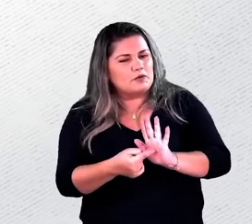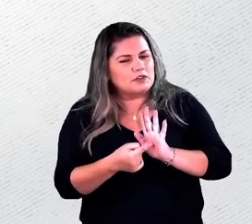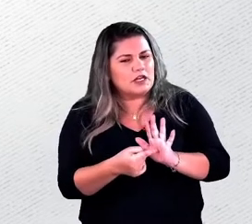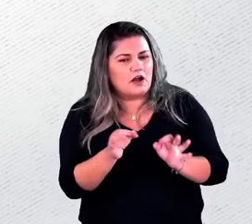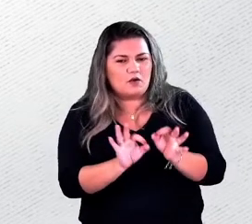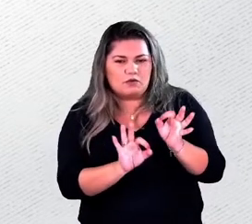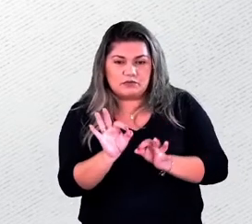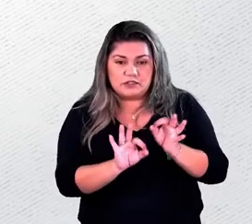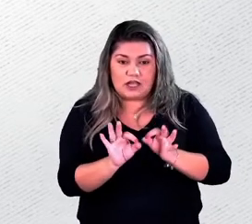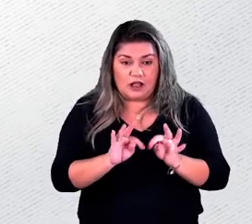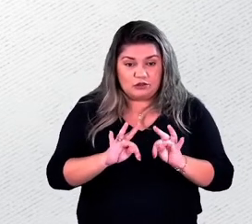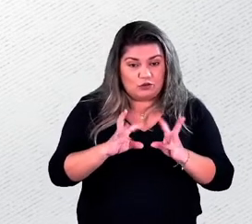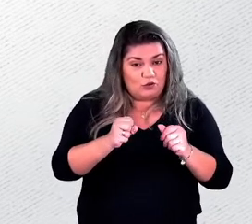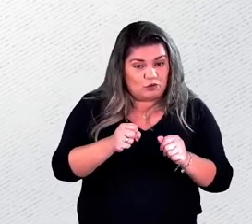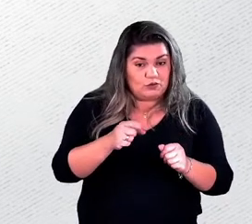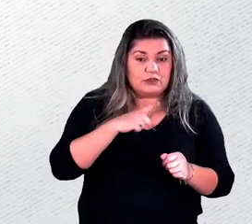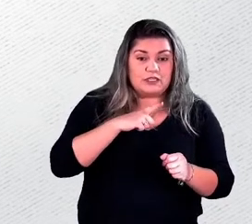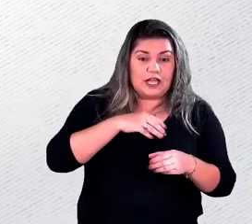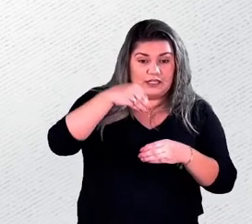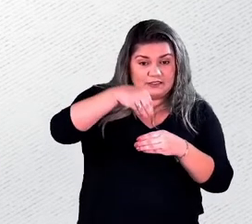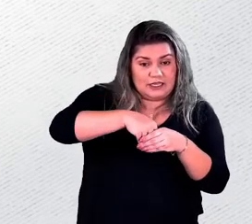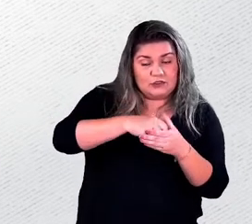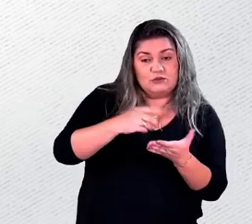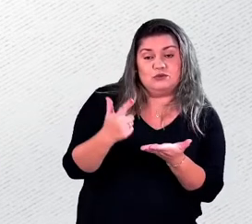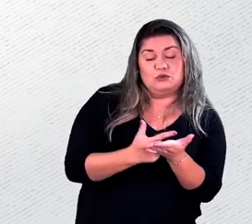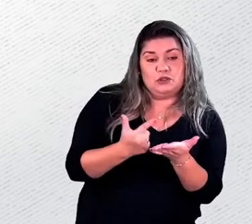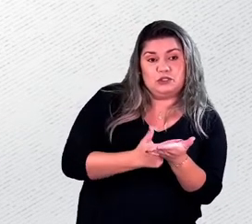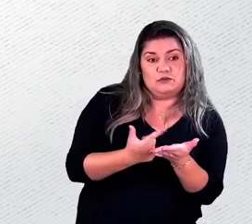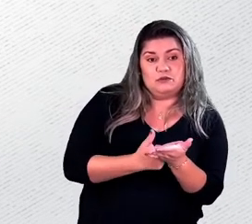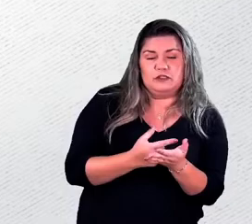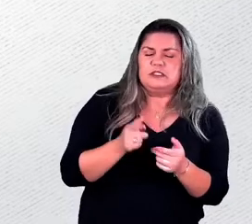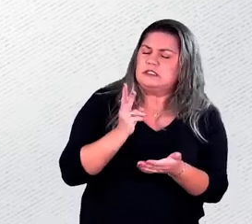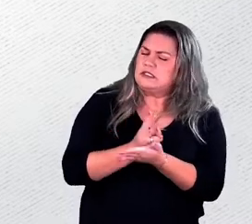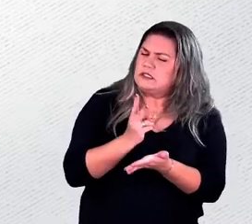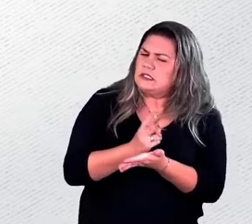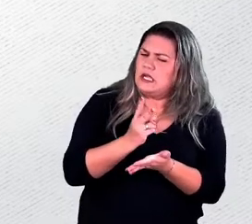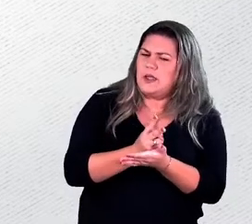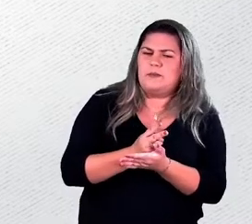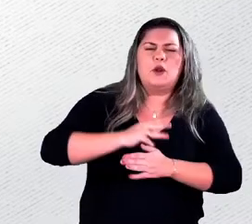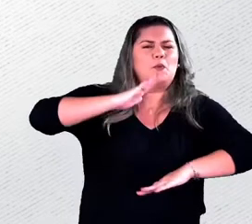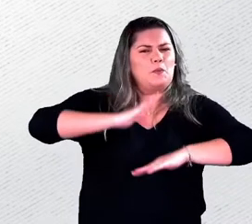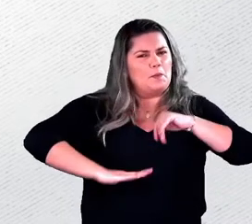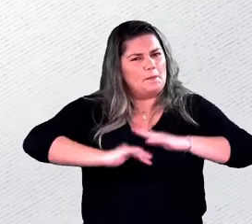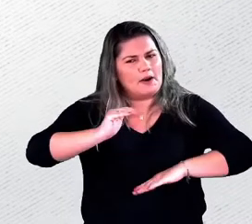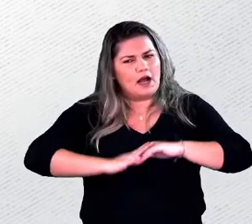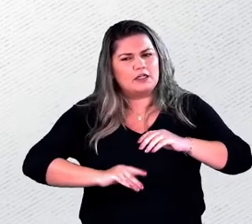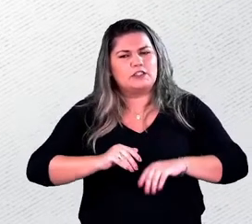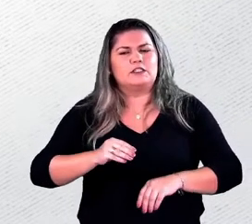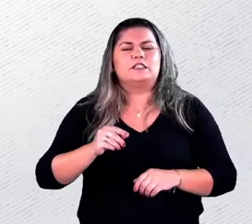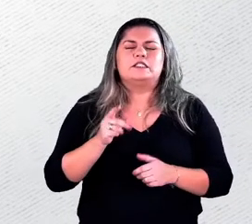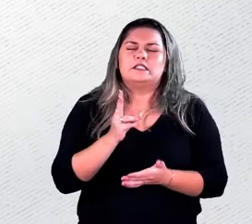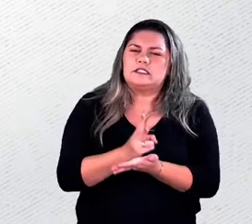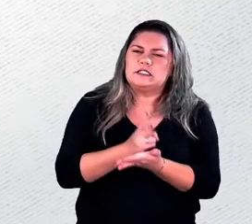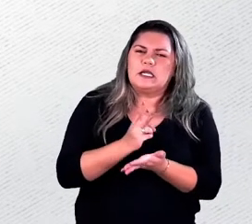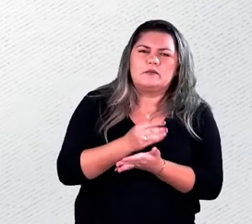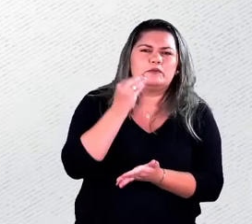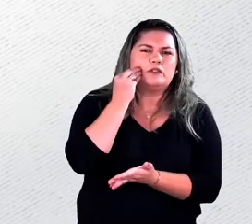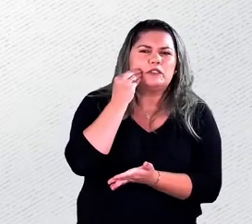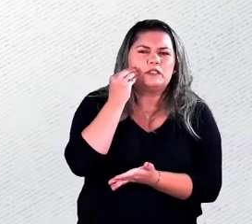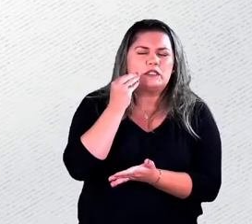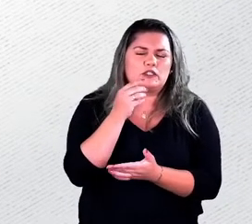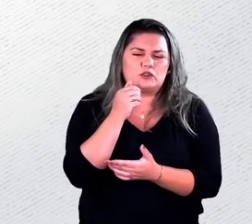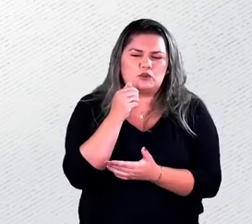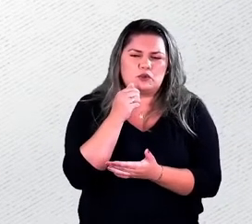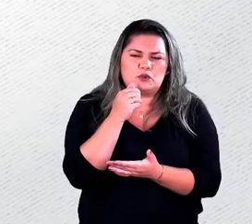escreveram aqui nesse livro sempre com esse viés prático sempre tentando traduzir no